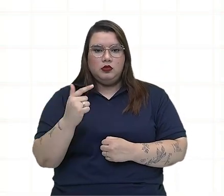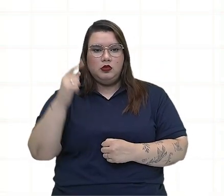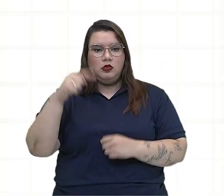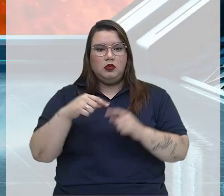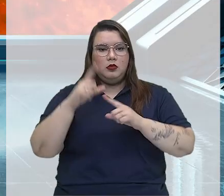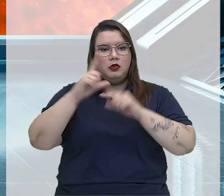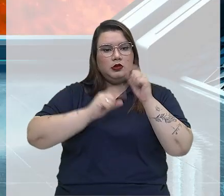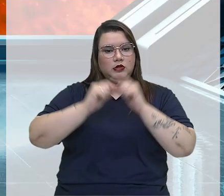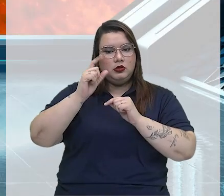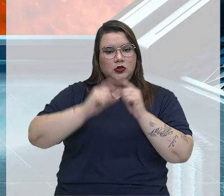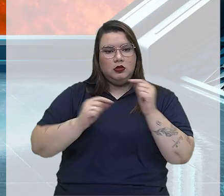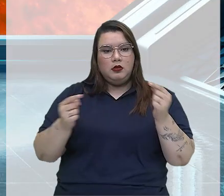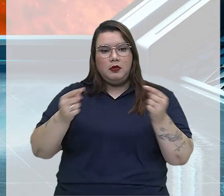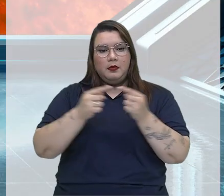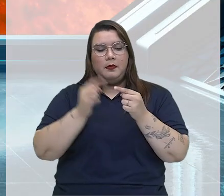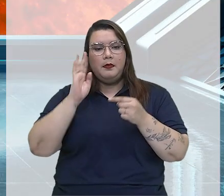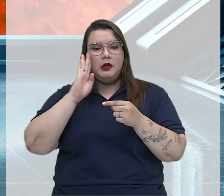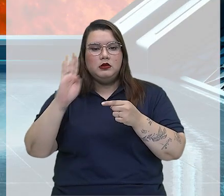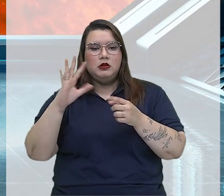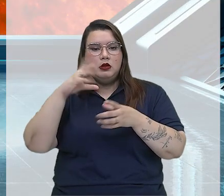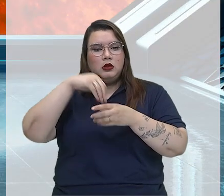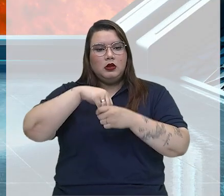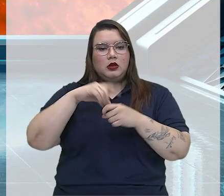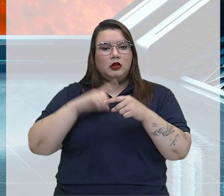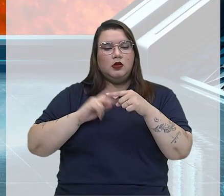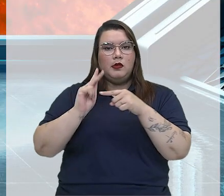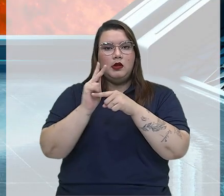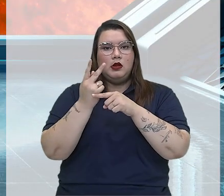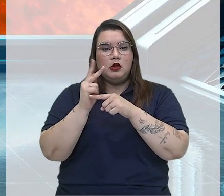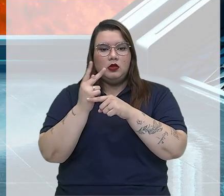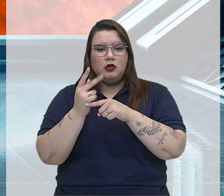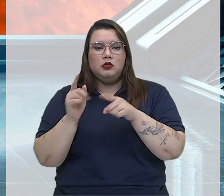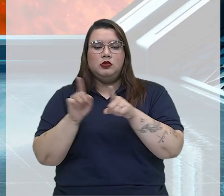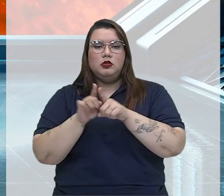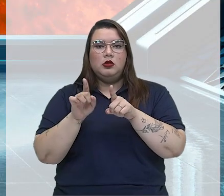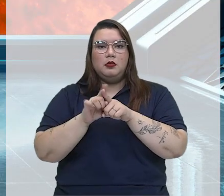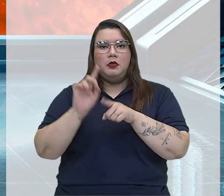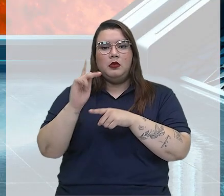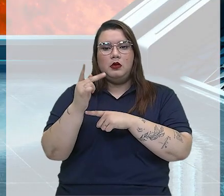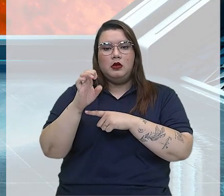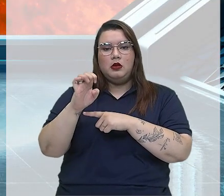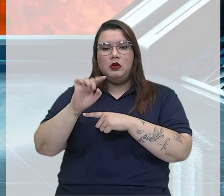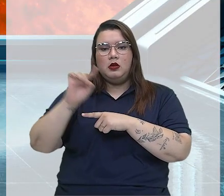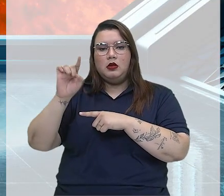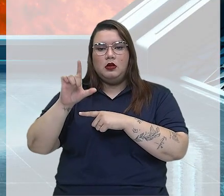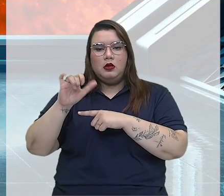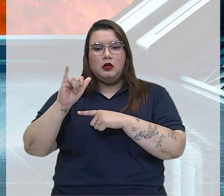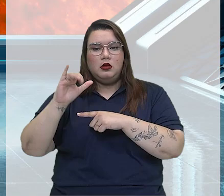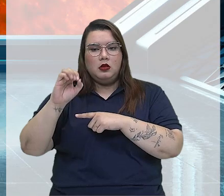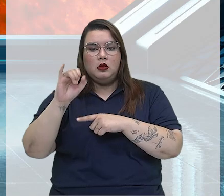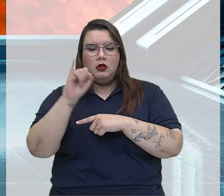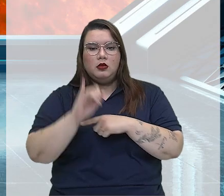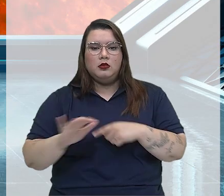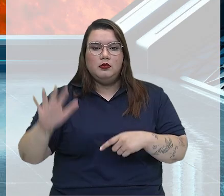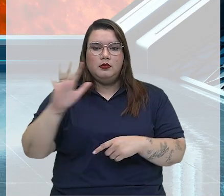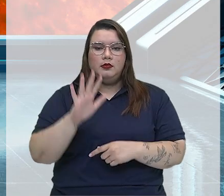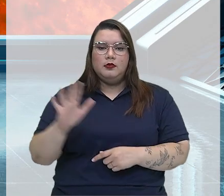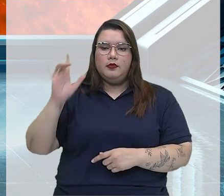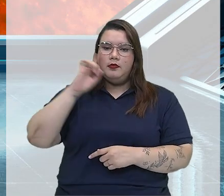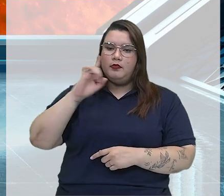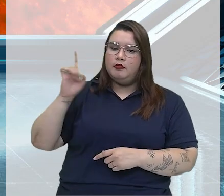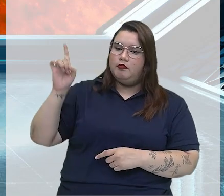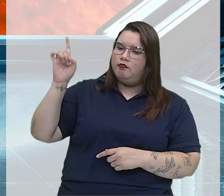uma estrela composta principalmente por hidrogênio e hélio. E a gente tem essa